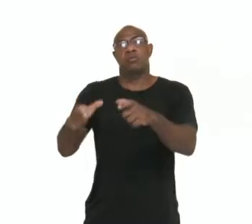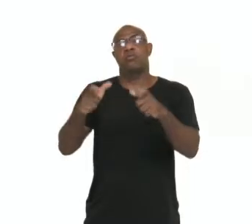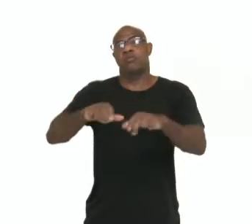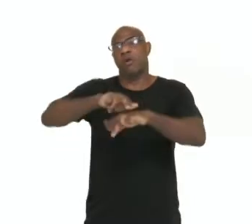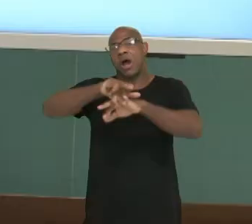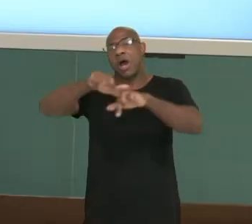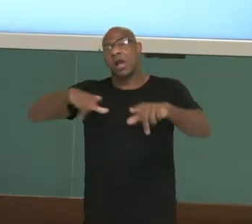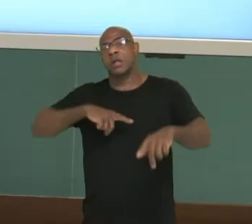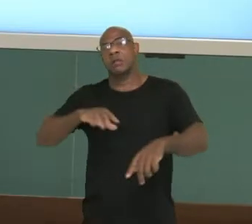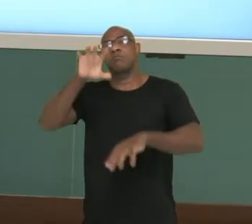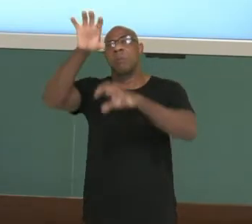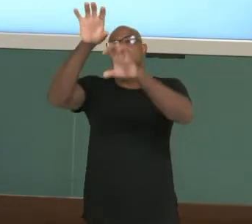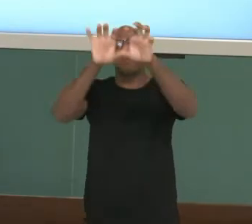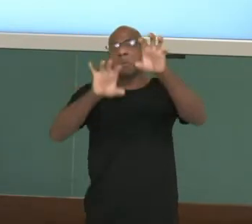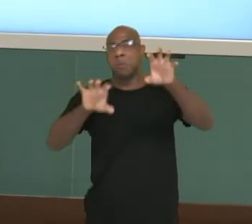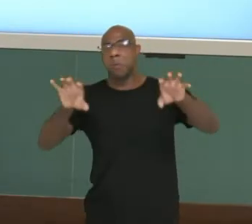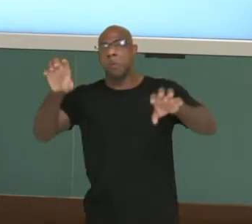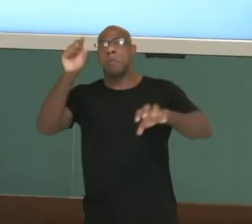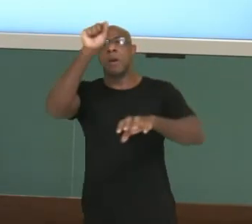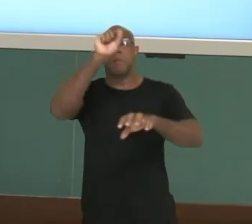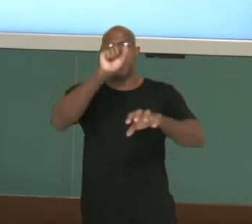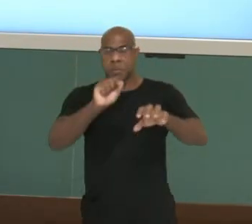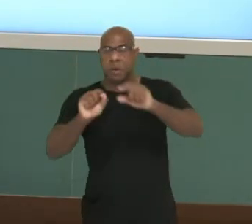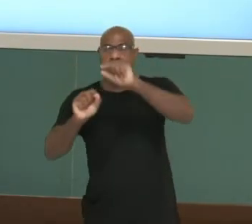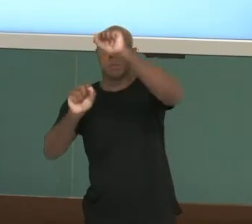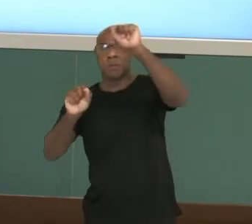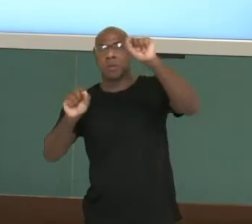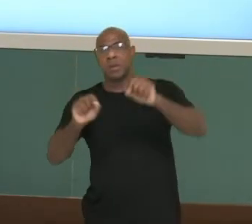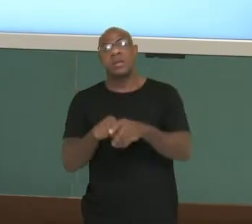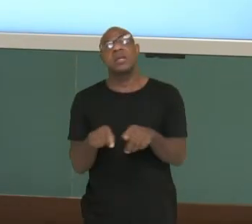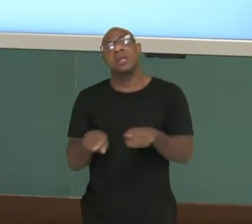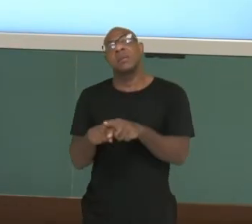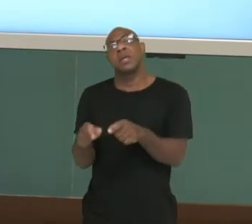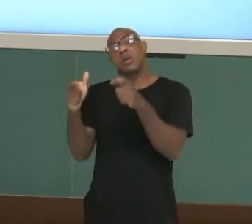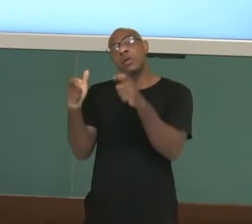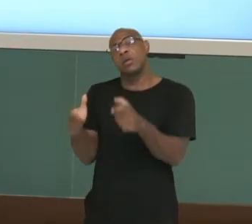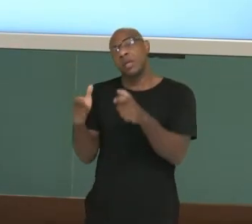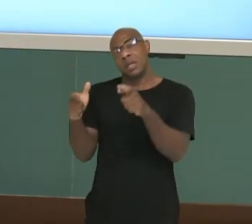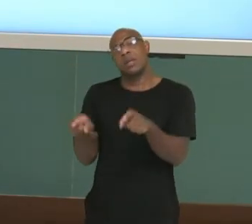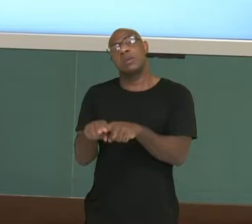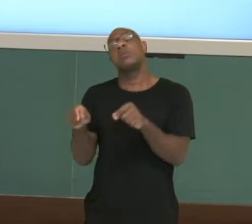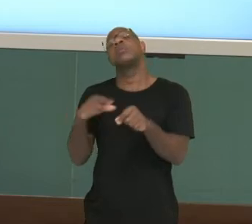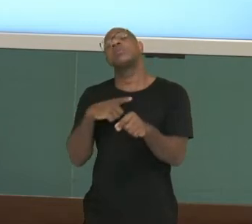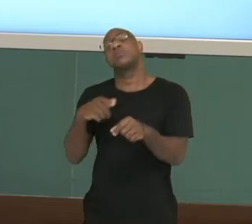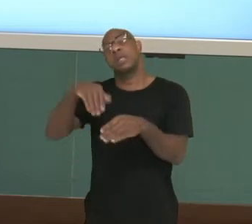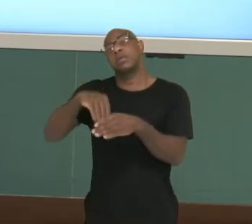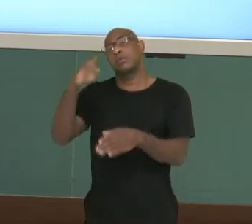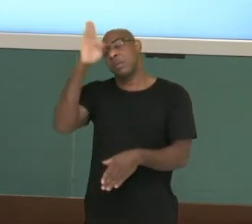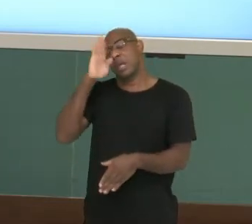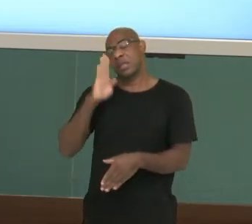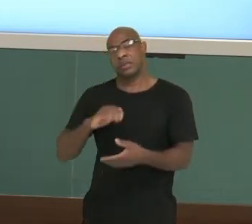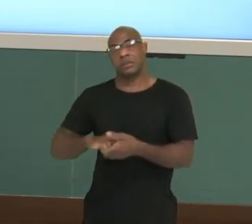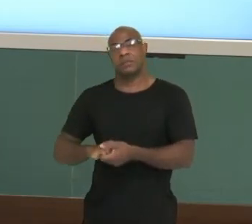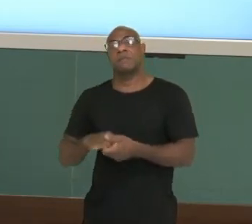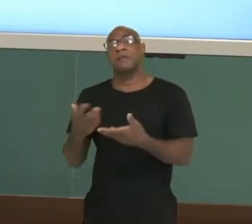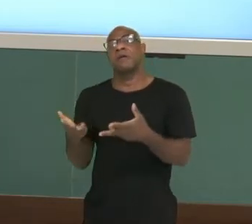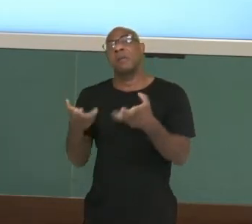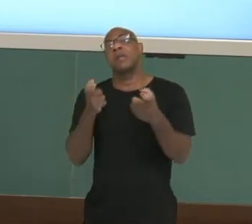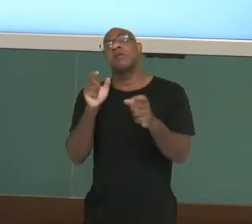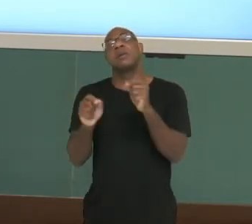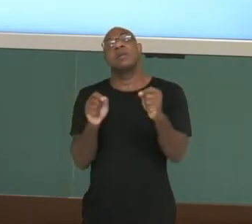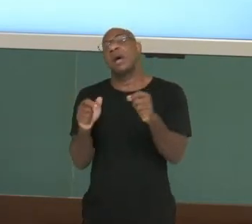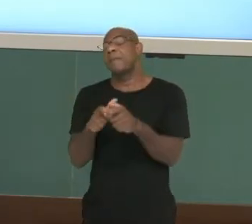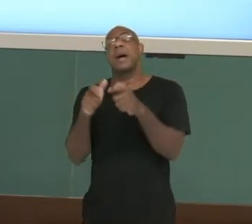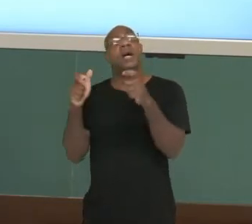temos a produção de petróleo e gás, inclusive em território, dentro do território brasileiro, mas a gente vai observar que a